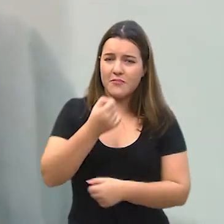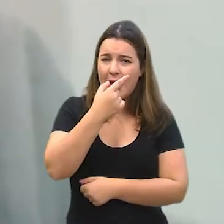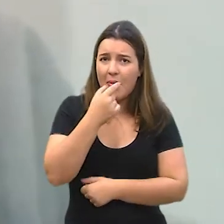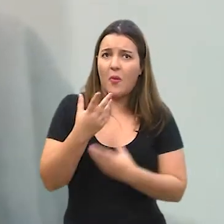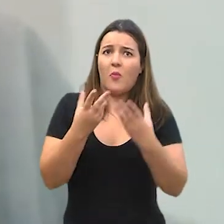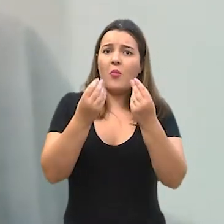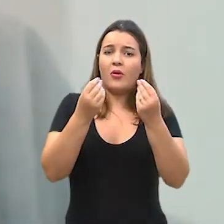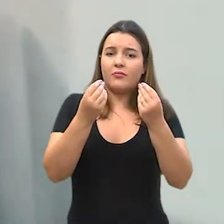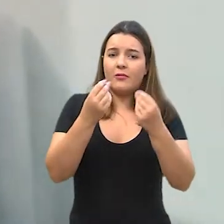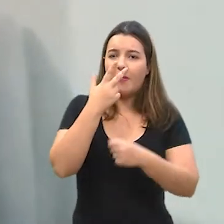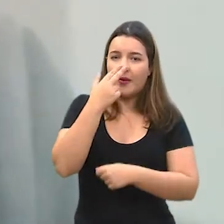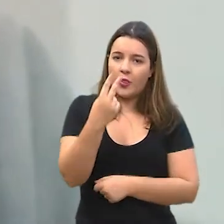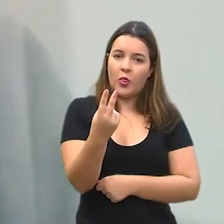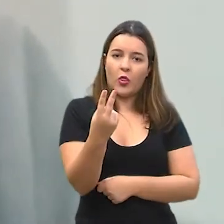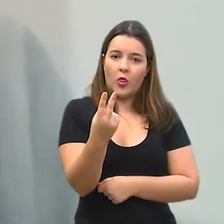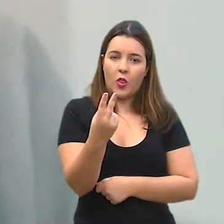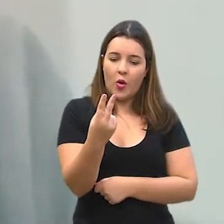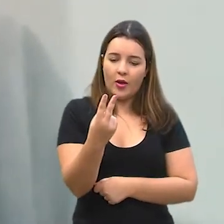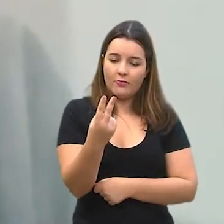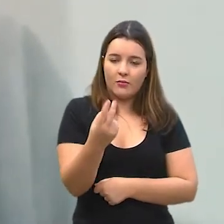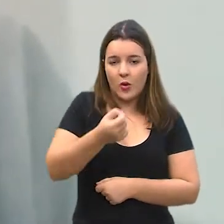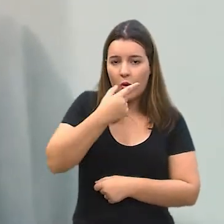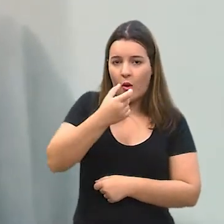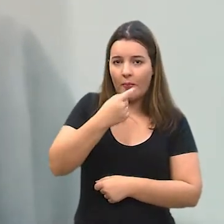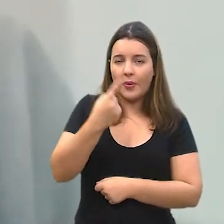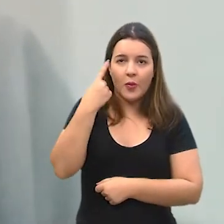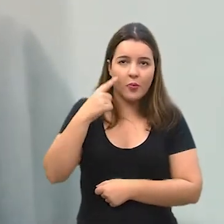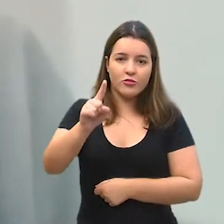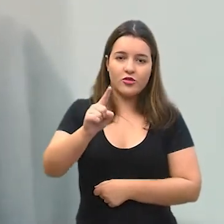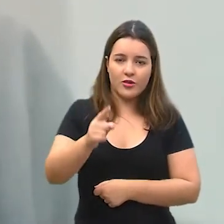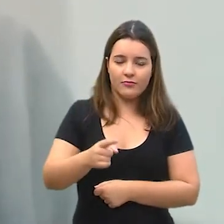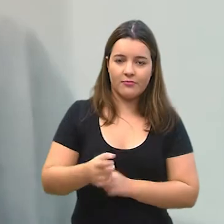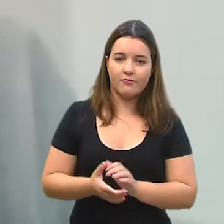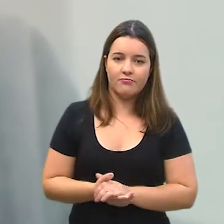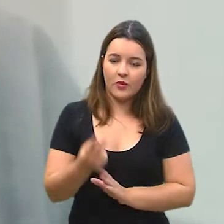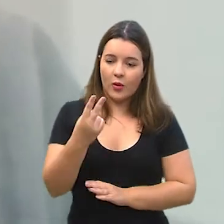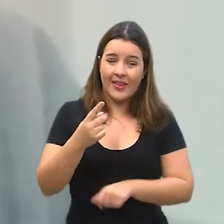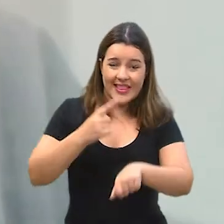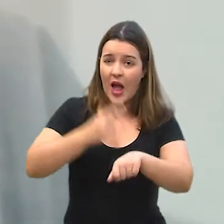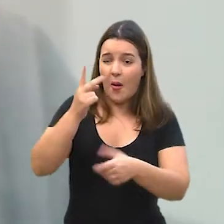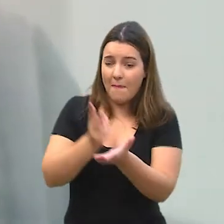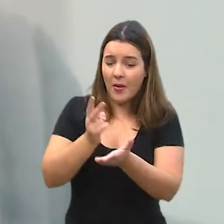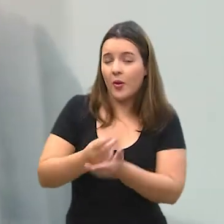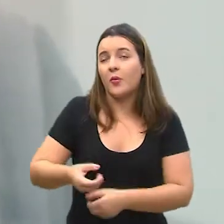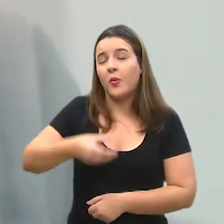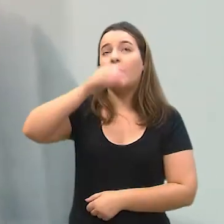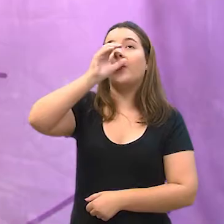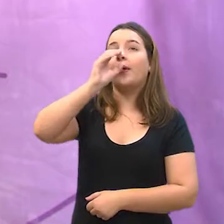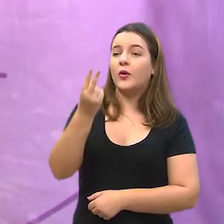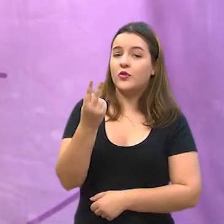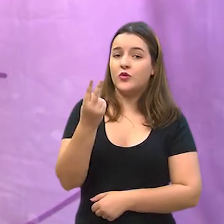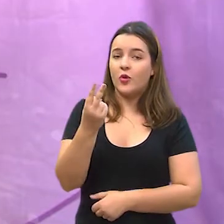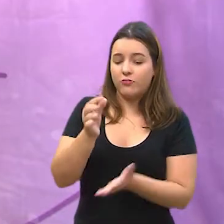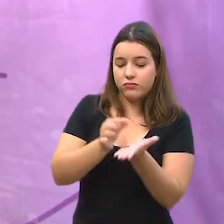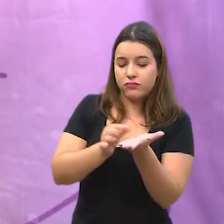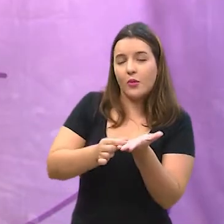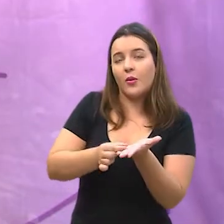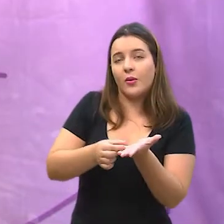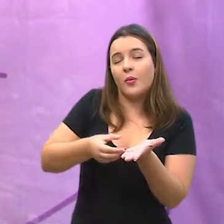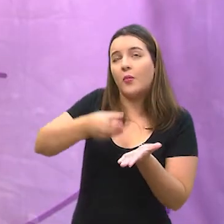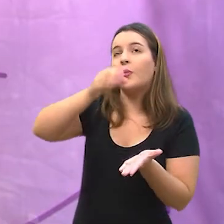remédios, porque a preocupação não tem que ser só com o HIV, tem outras doenças sexualmente transmissíveis também, né?